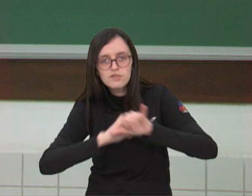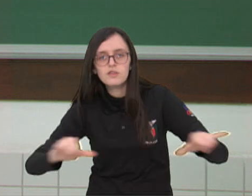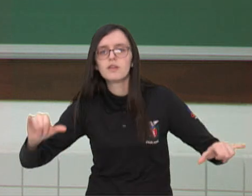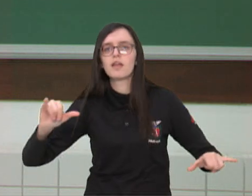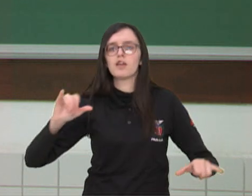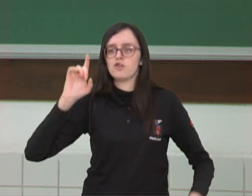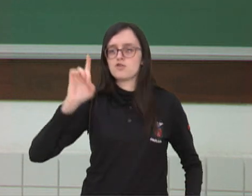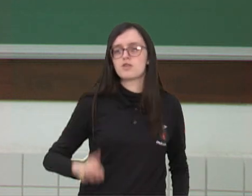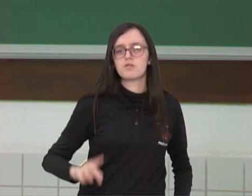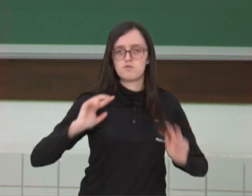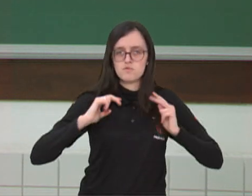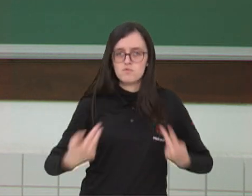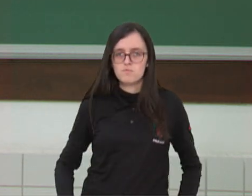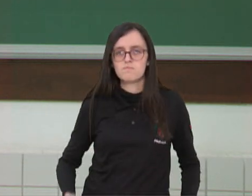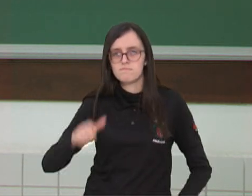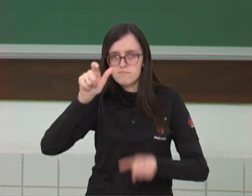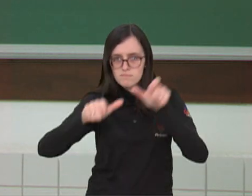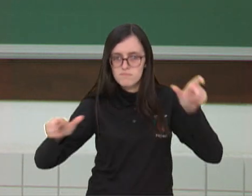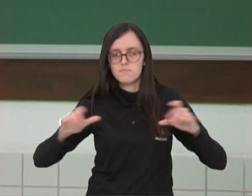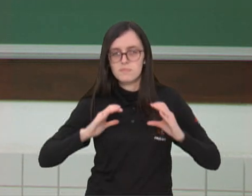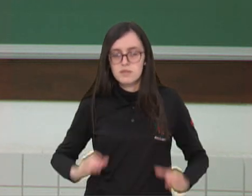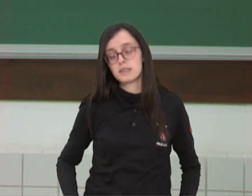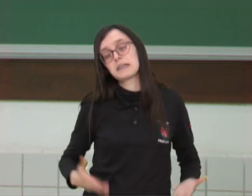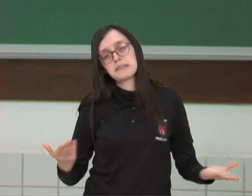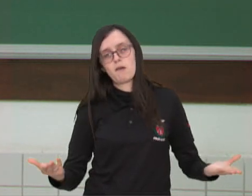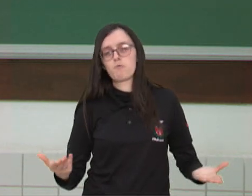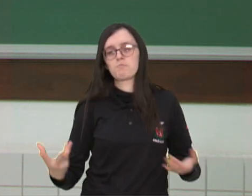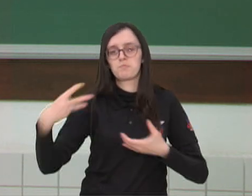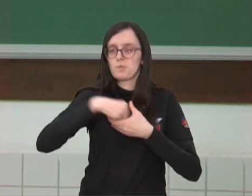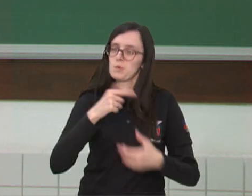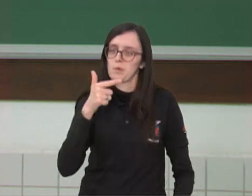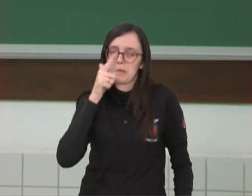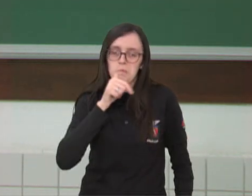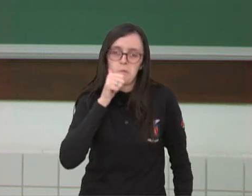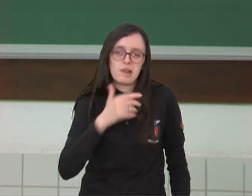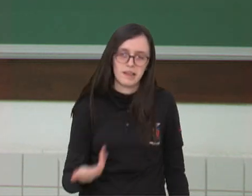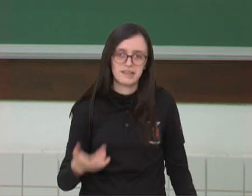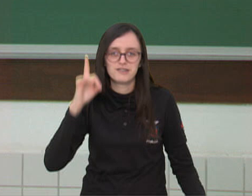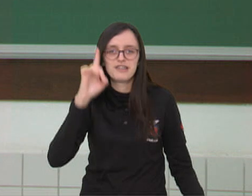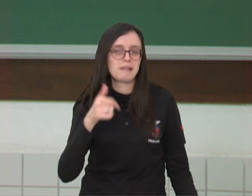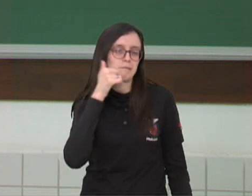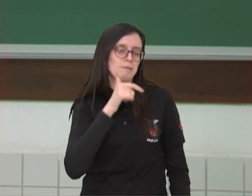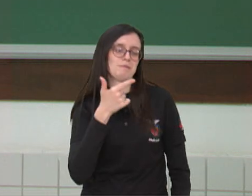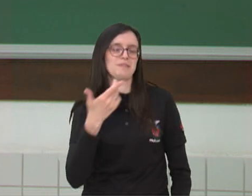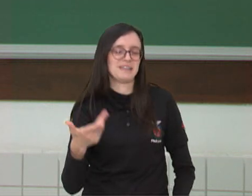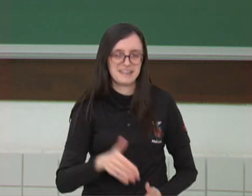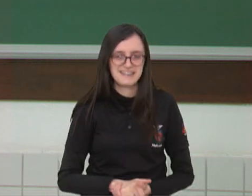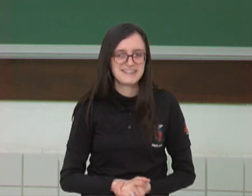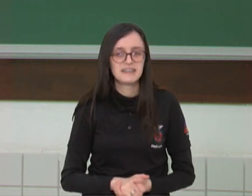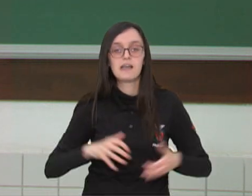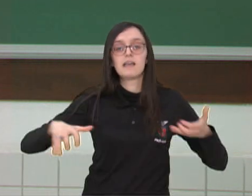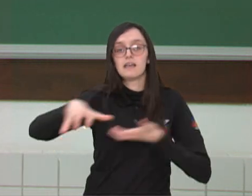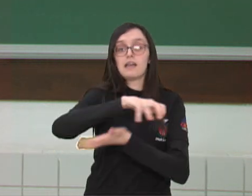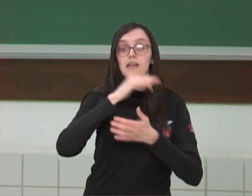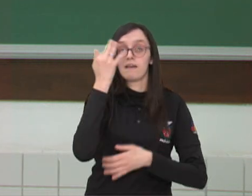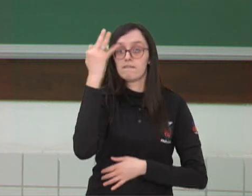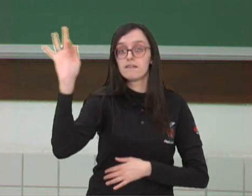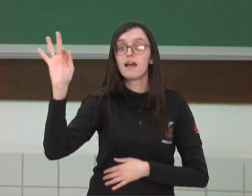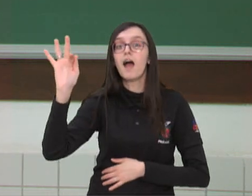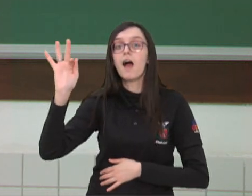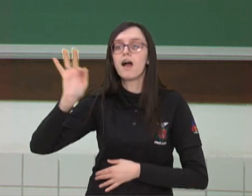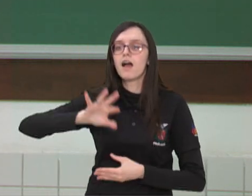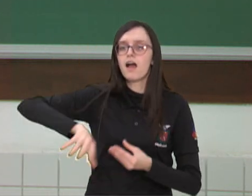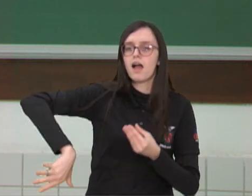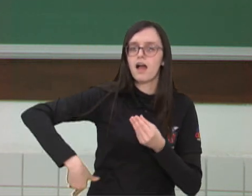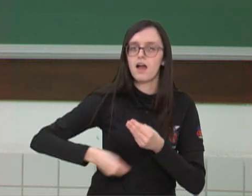do Homem e do Cidadão? Pois é, ela não colocava as mulheres, os direitos das mulheres. A Revolução Francesa que trouxe a ideia